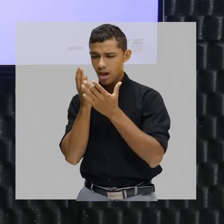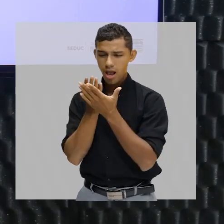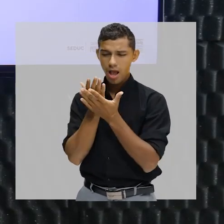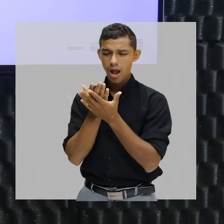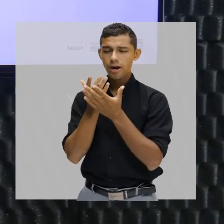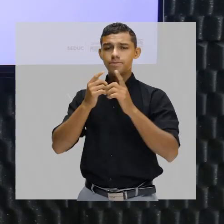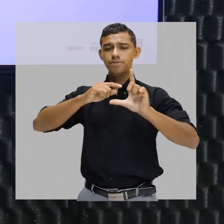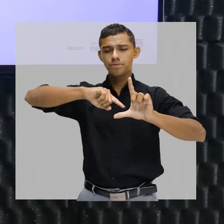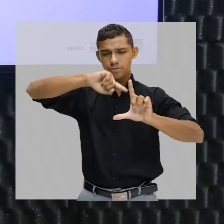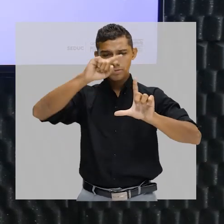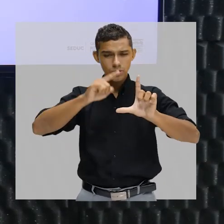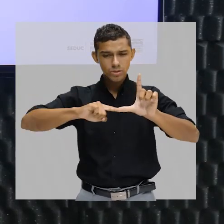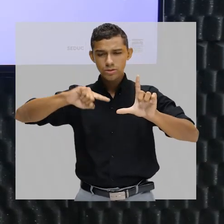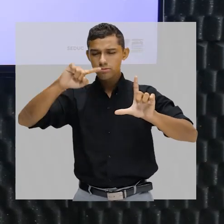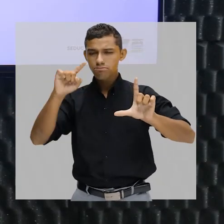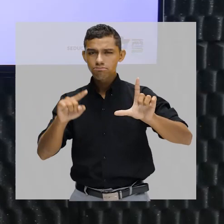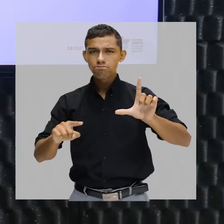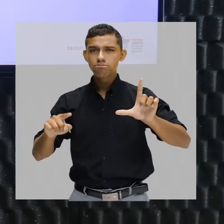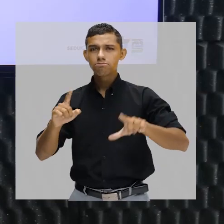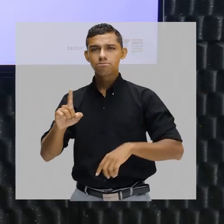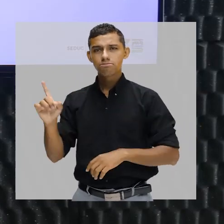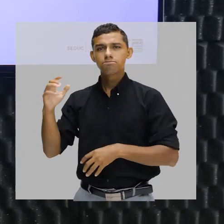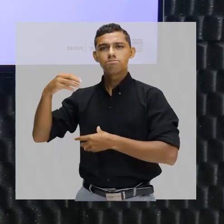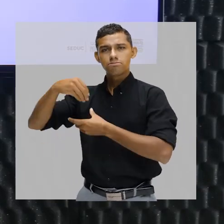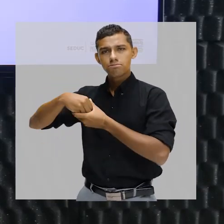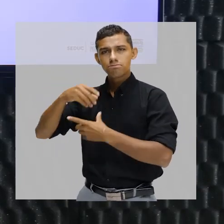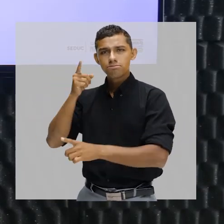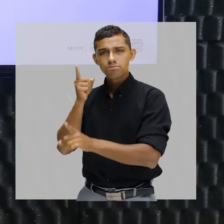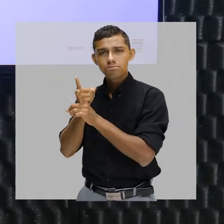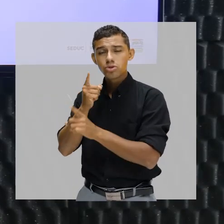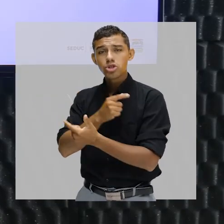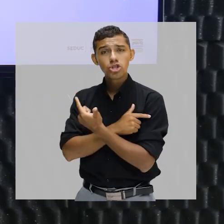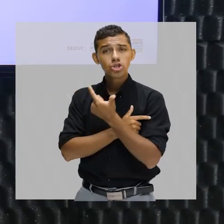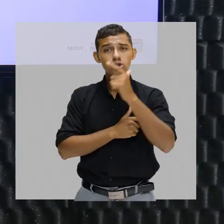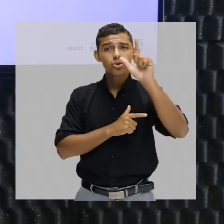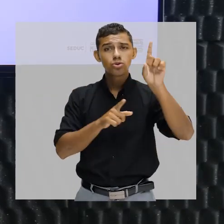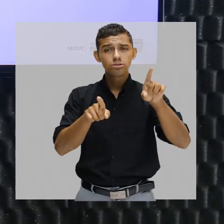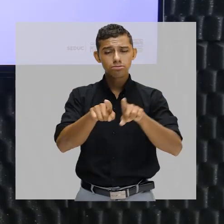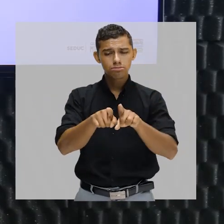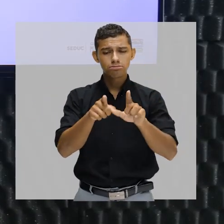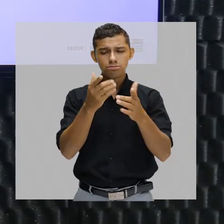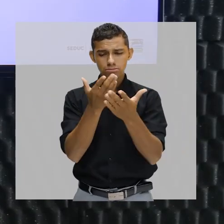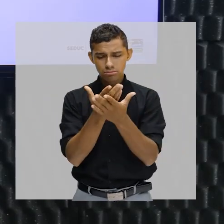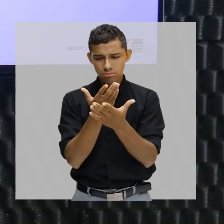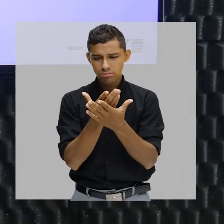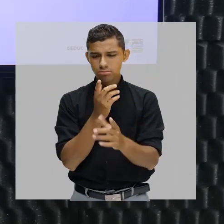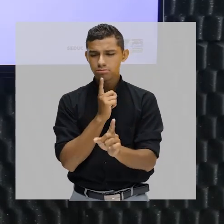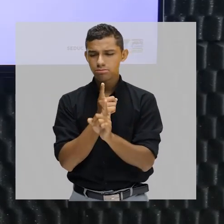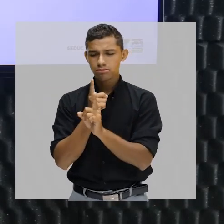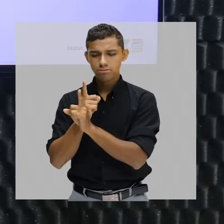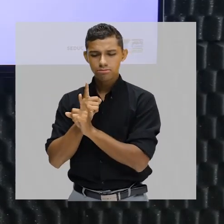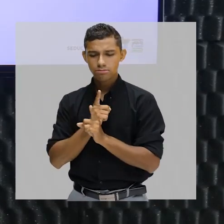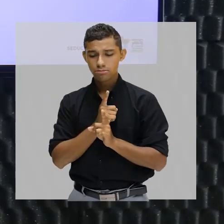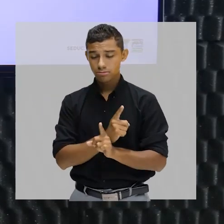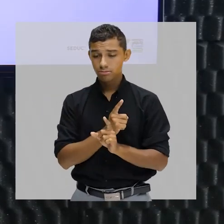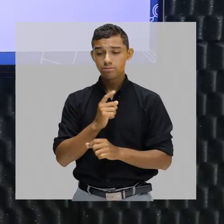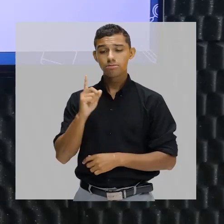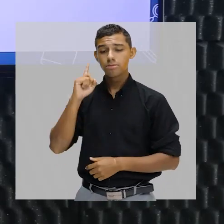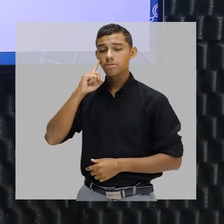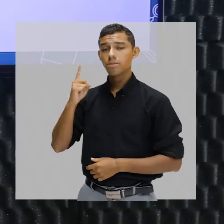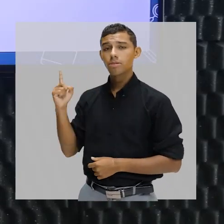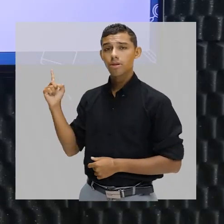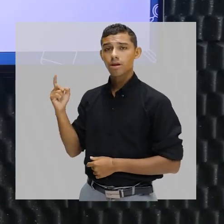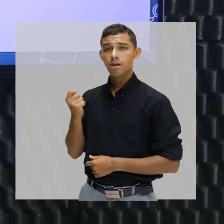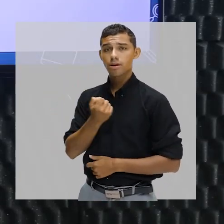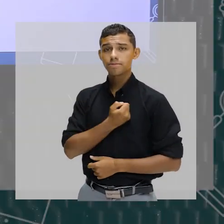então você encontra também lá na plataforma Gonçalves Dias, tá ok? Bom, então vamos para a primeira questão, né?